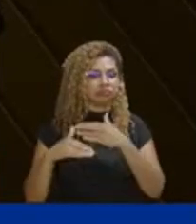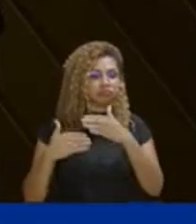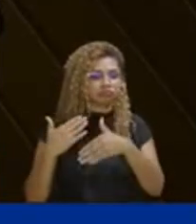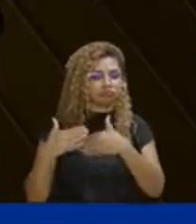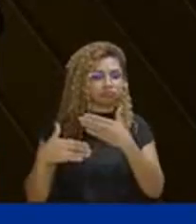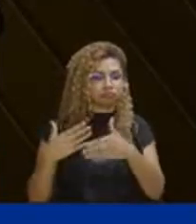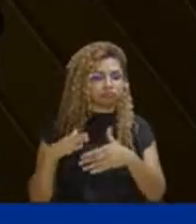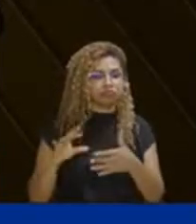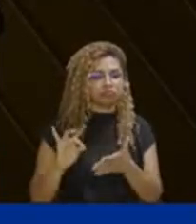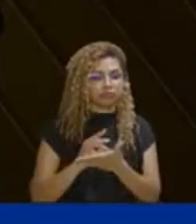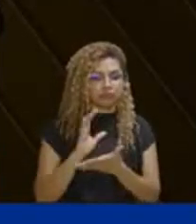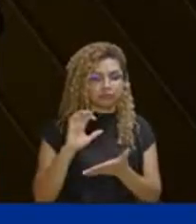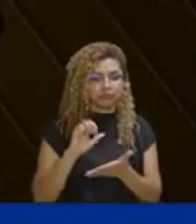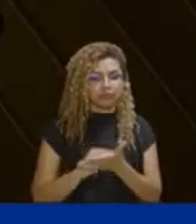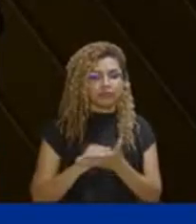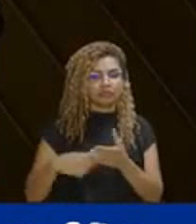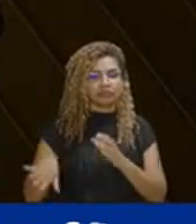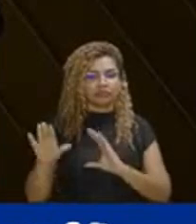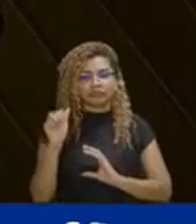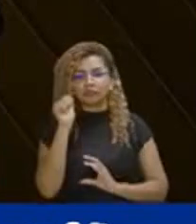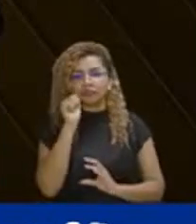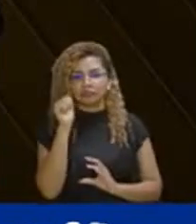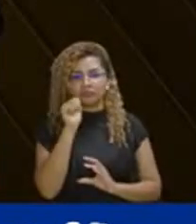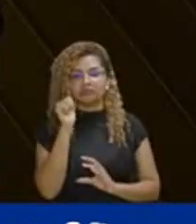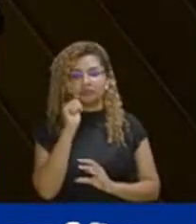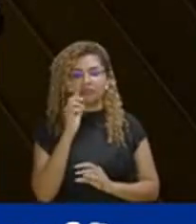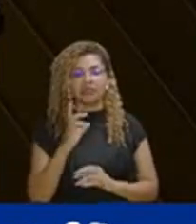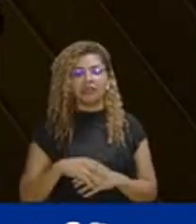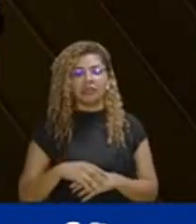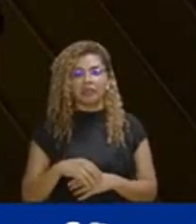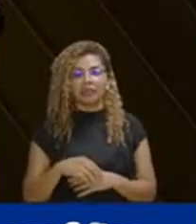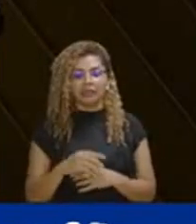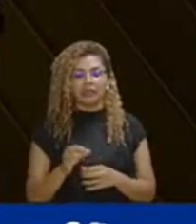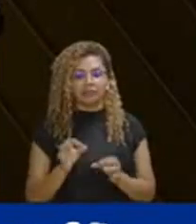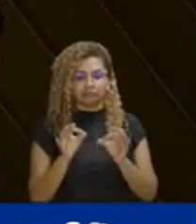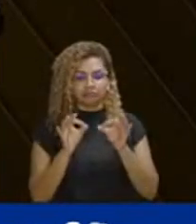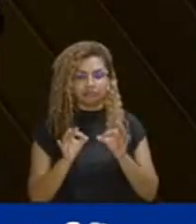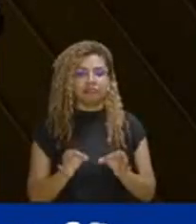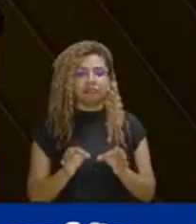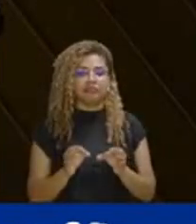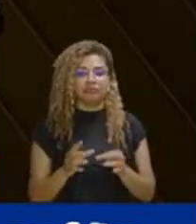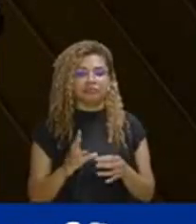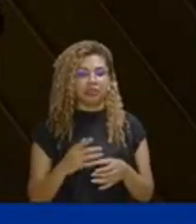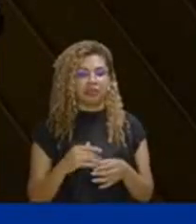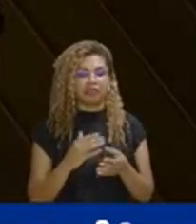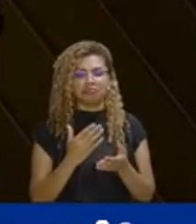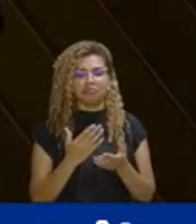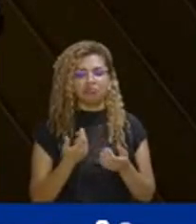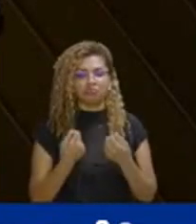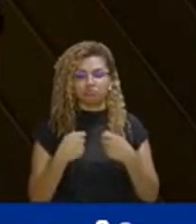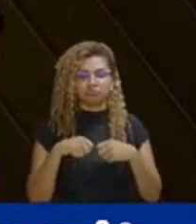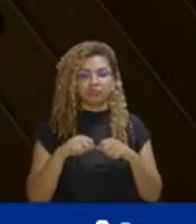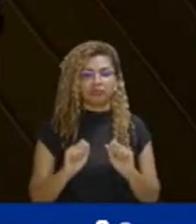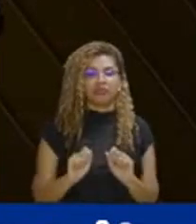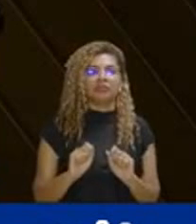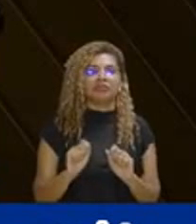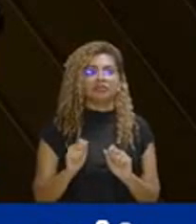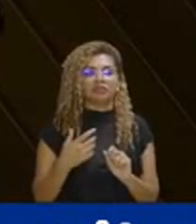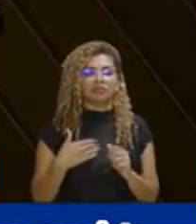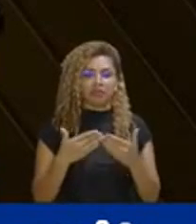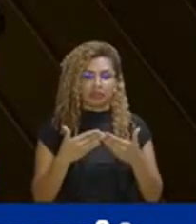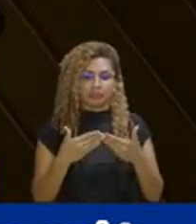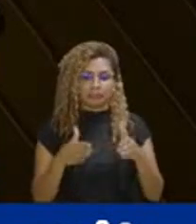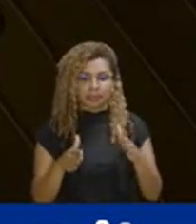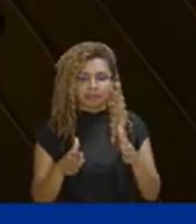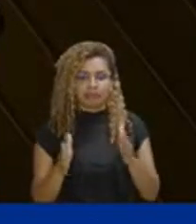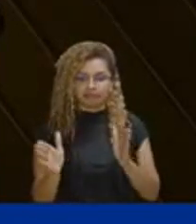registros candidaturas afirma que a apresentação das alegações finais será dispensada nos feitos em que não houver sido aberta a